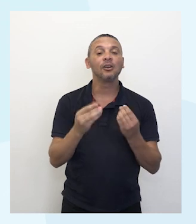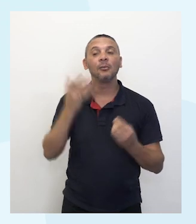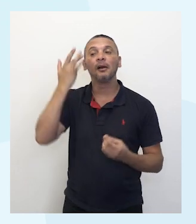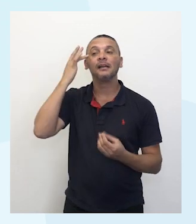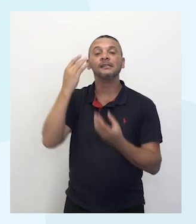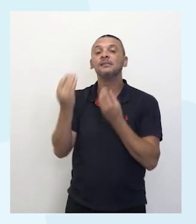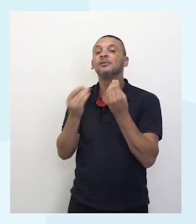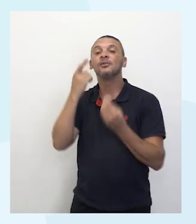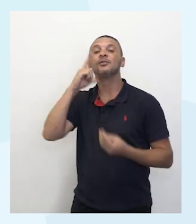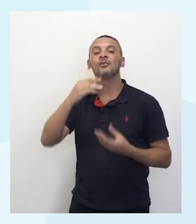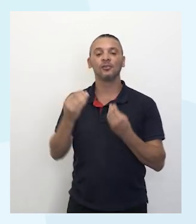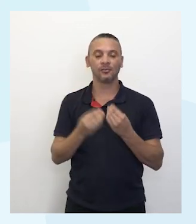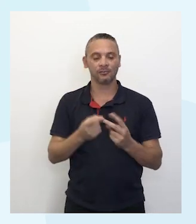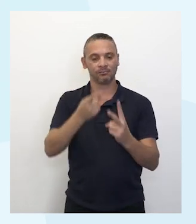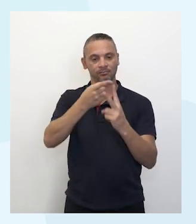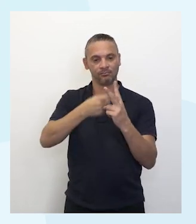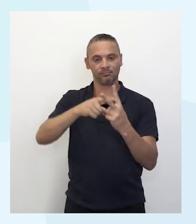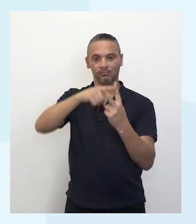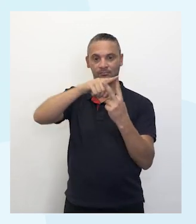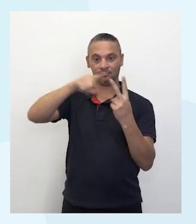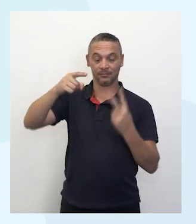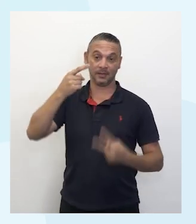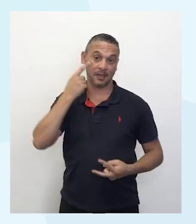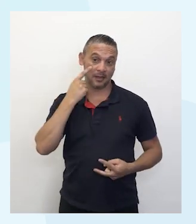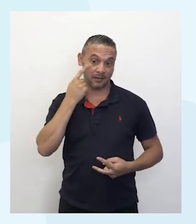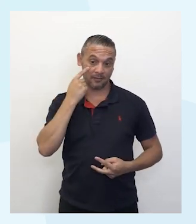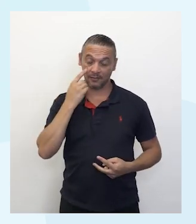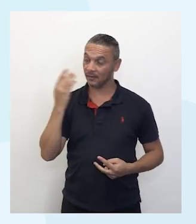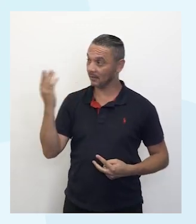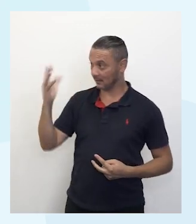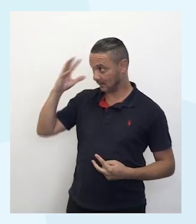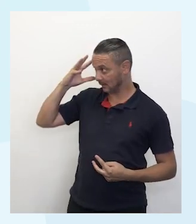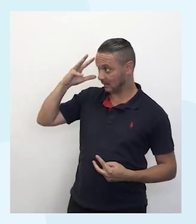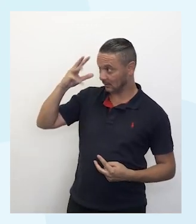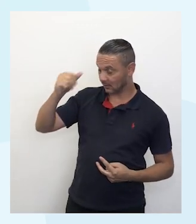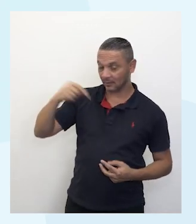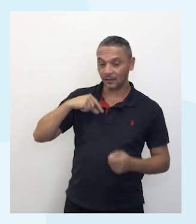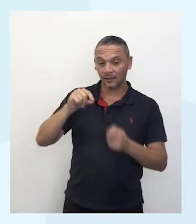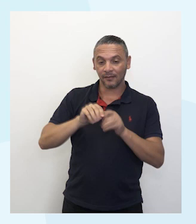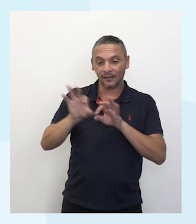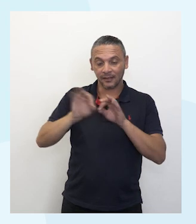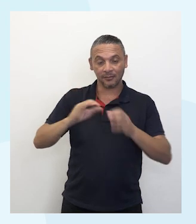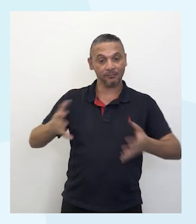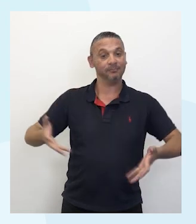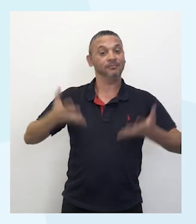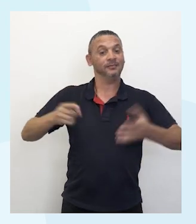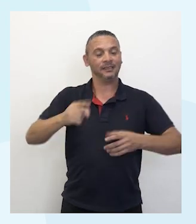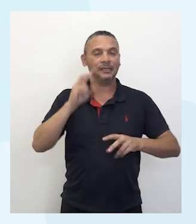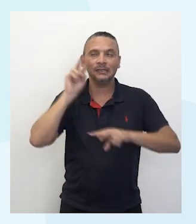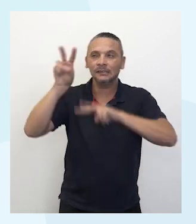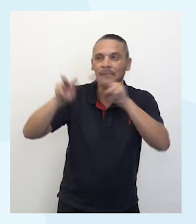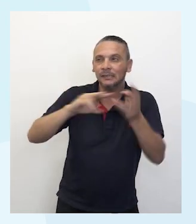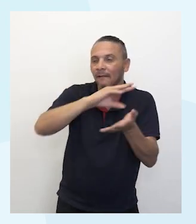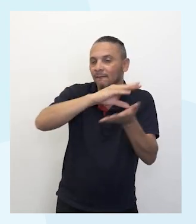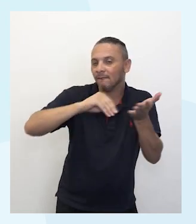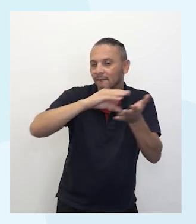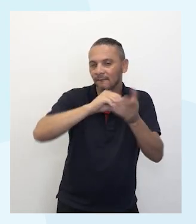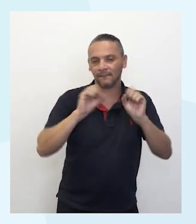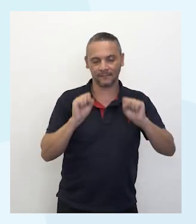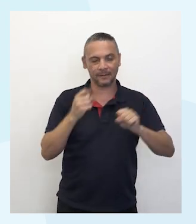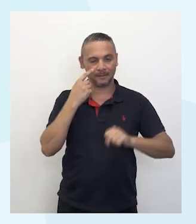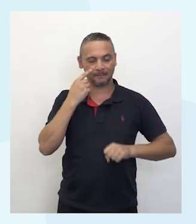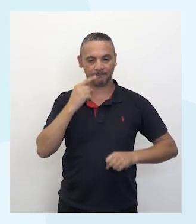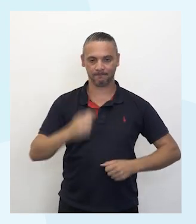achando a raiz quadrada. Então, vamos lá, vamos resolver esse. Esse eu vou fazer como uma motivação e depois vocês vão fazer os outros, tá